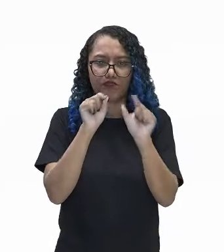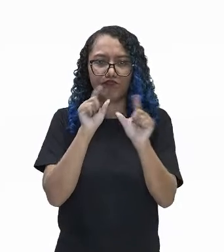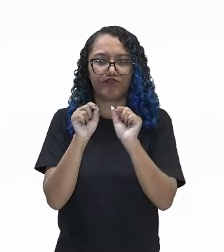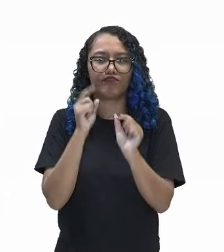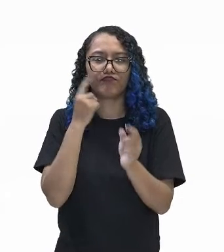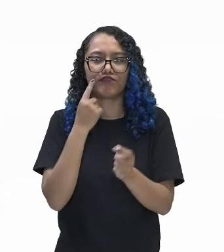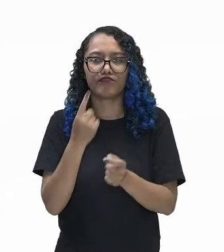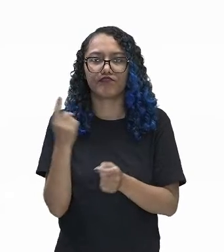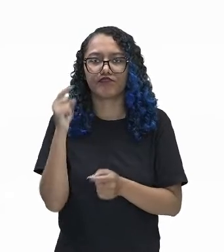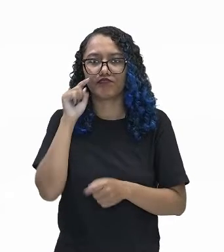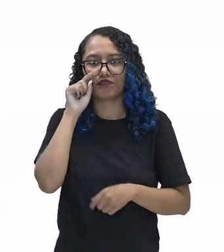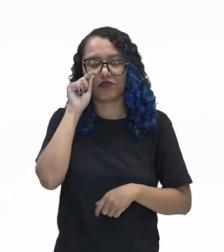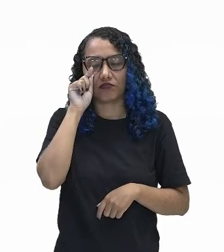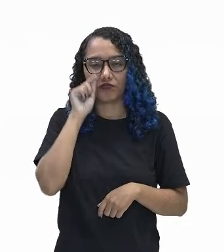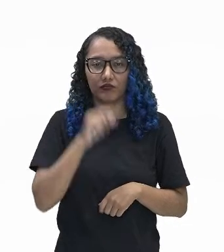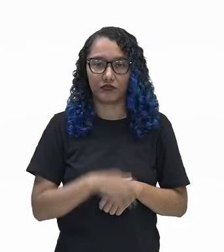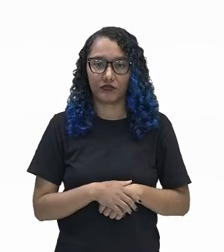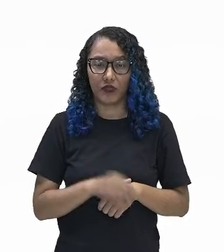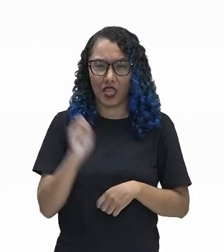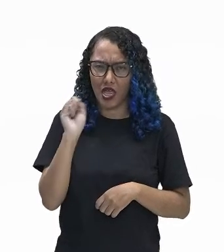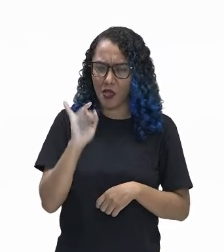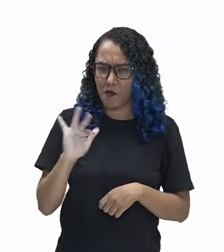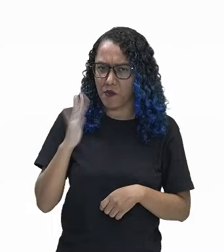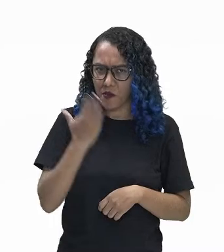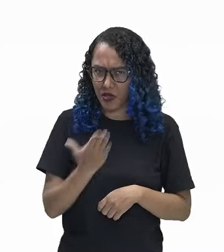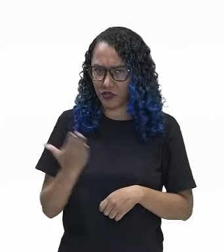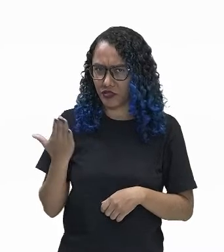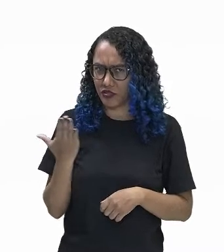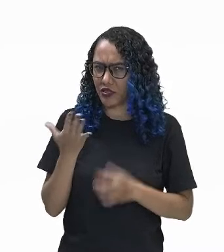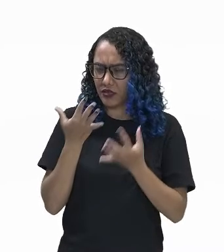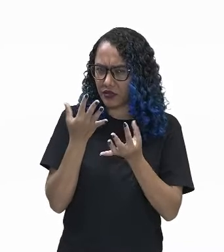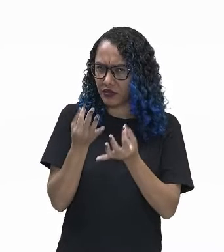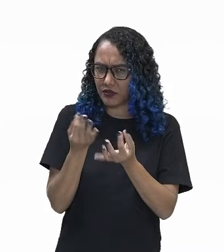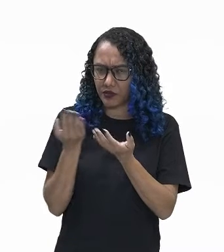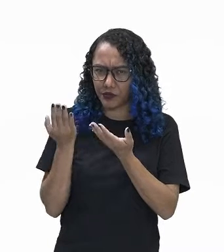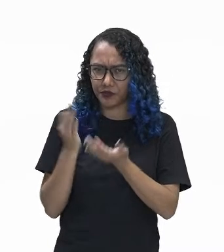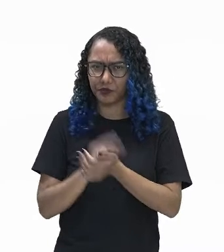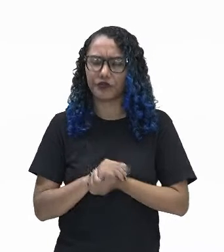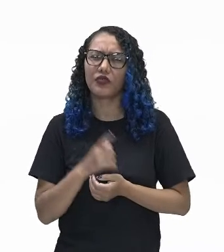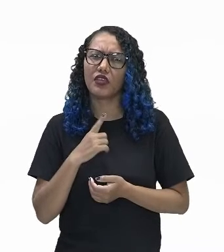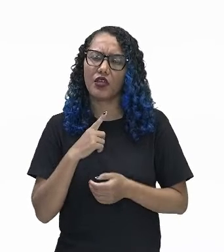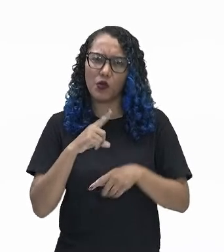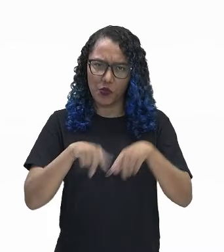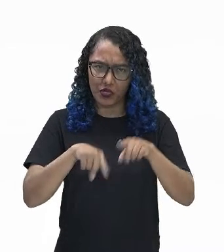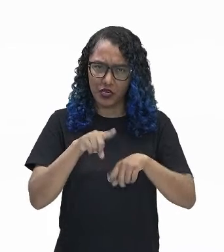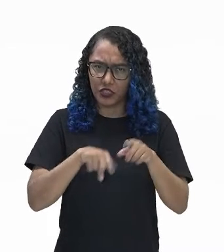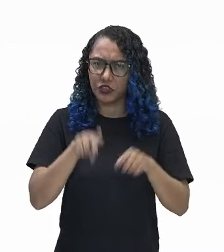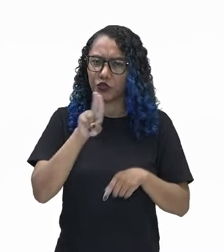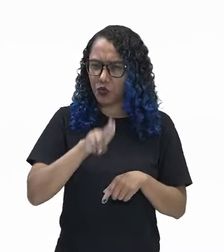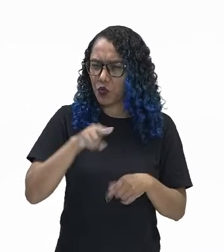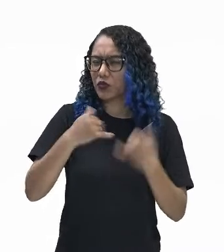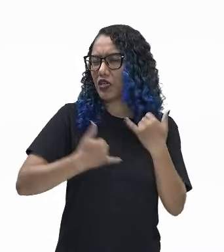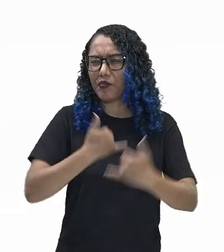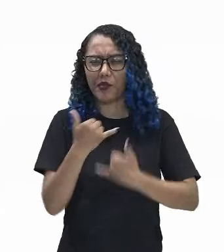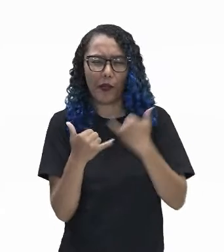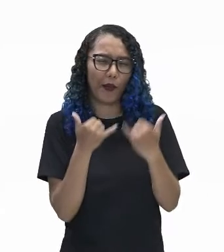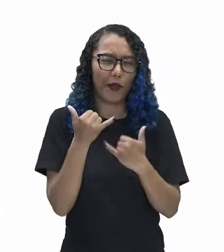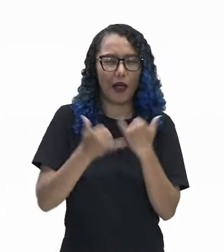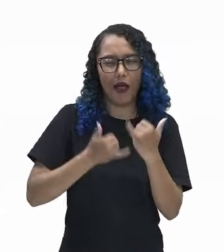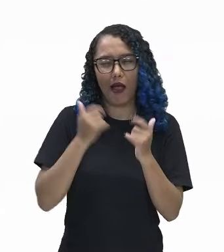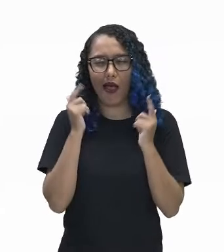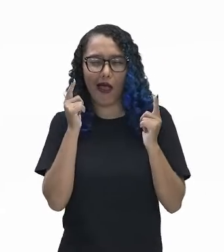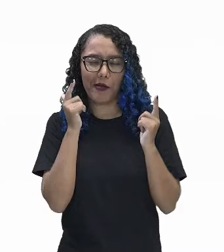só. Observem a imagem. Essa imagem tem um objeto, né, que a gente utiliza para brincar, se